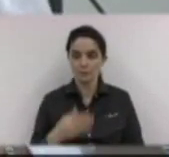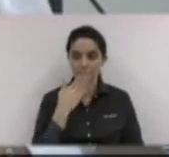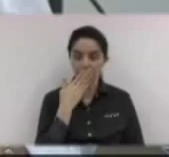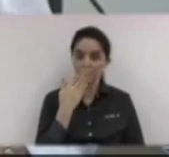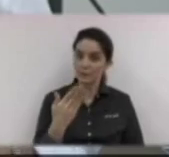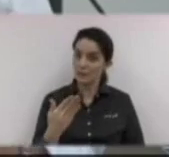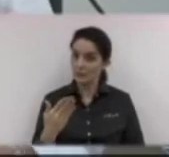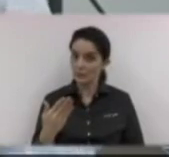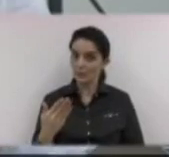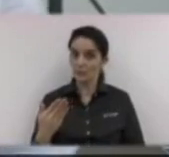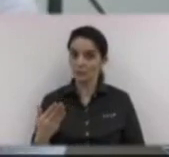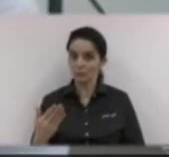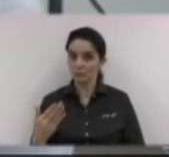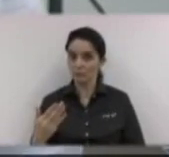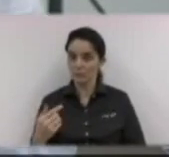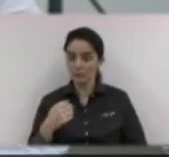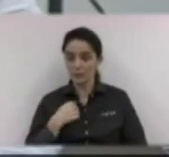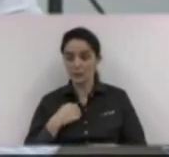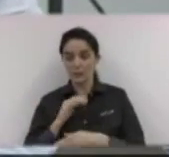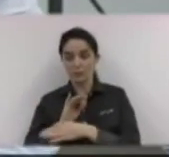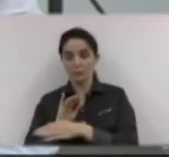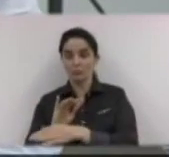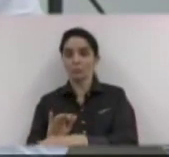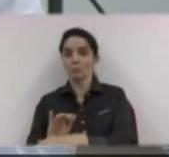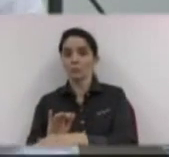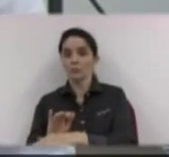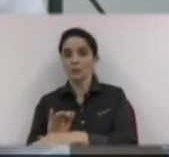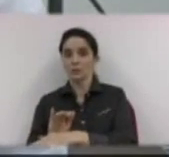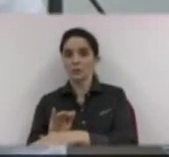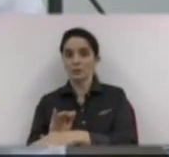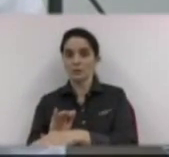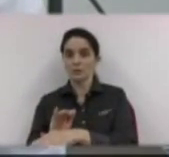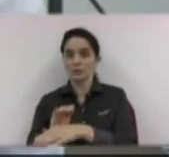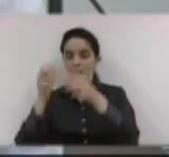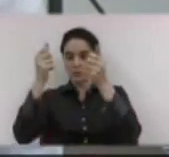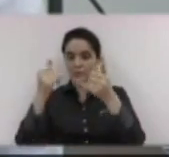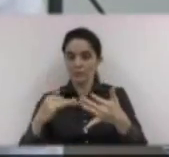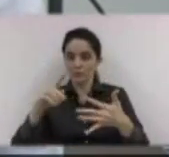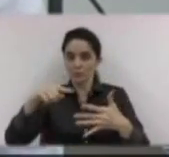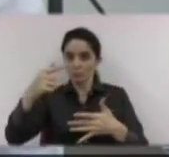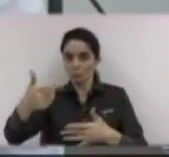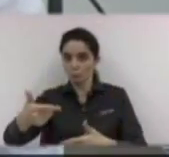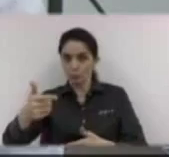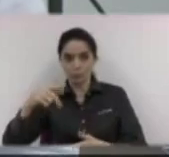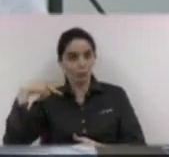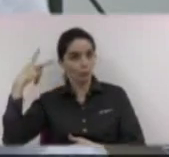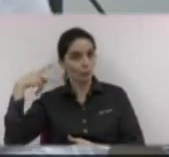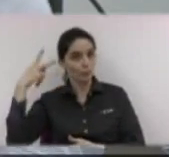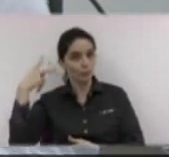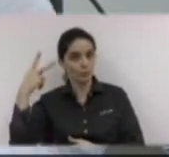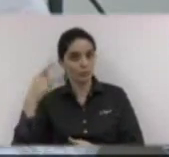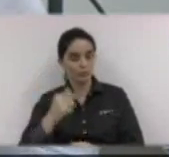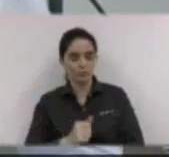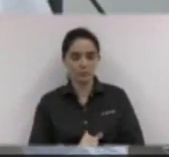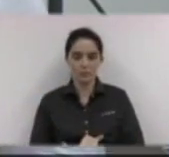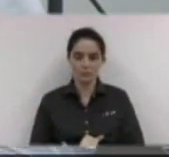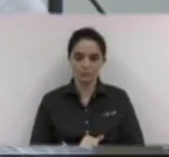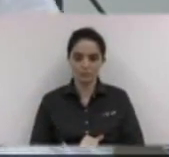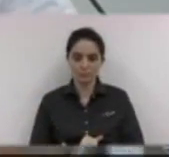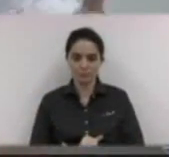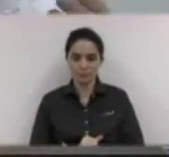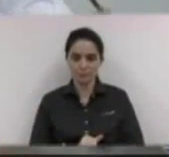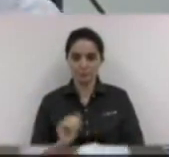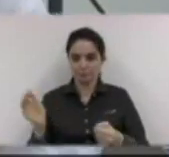apoio desse vereador para que nós comunicasse com os demais vereadores para que nós possamos impedir isso. Não sei de que